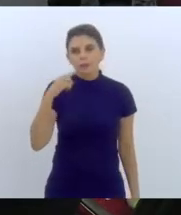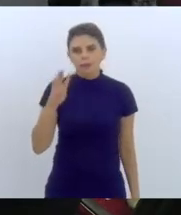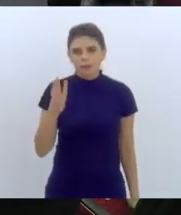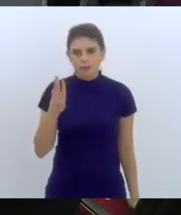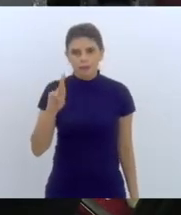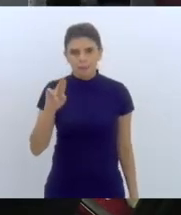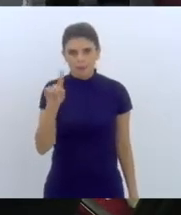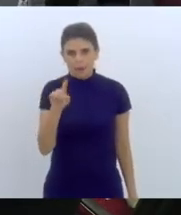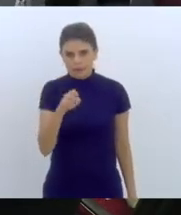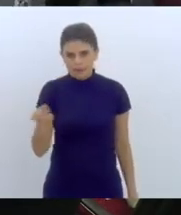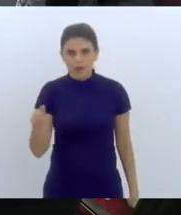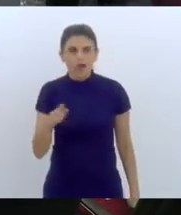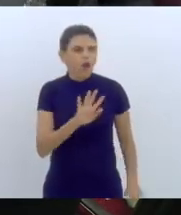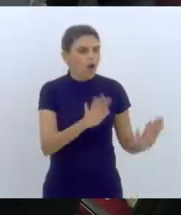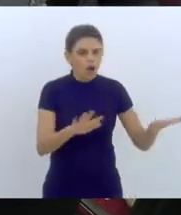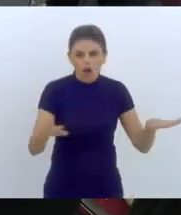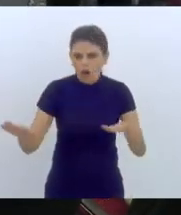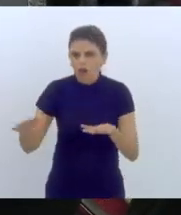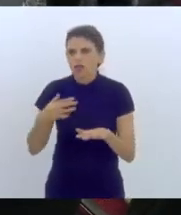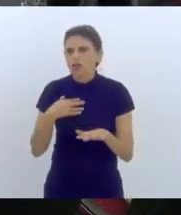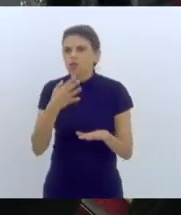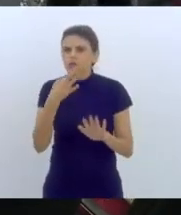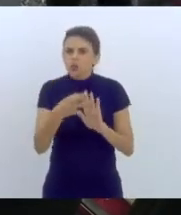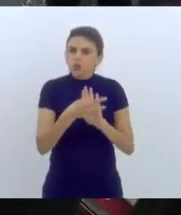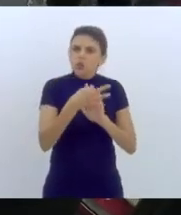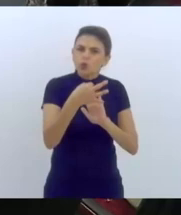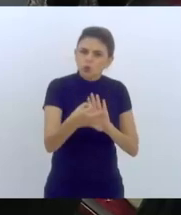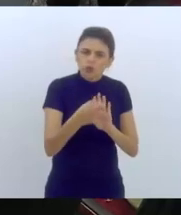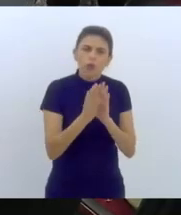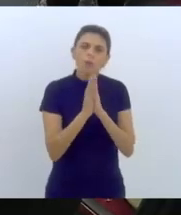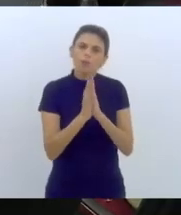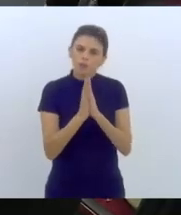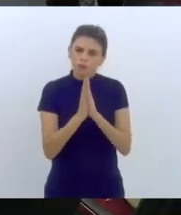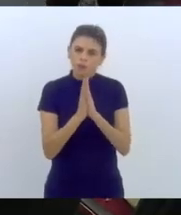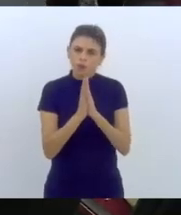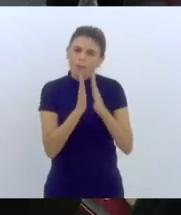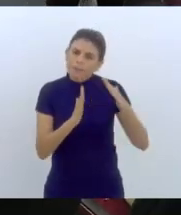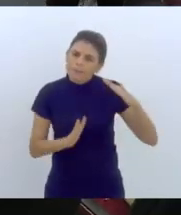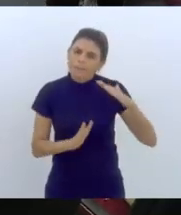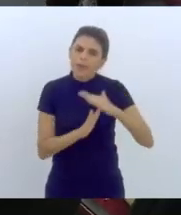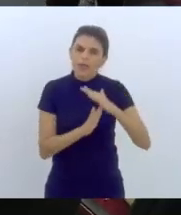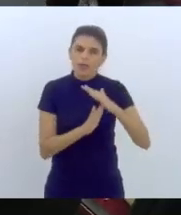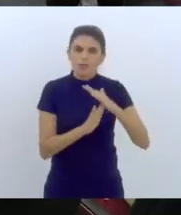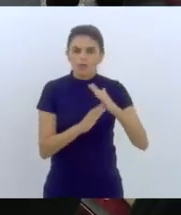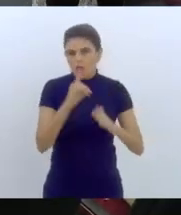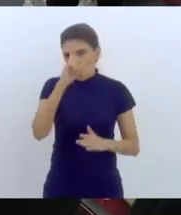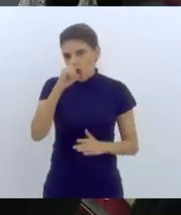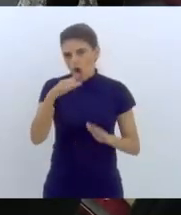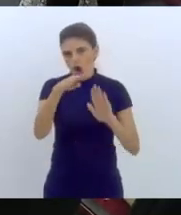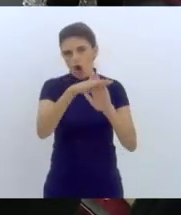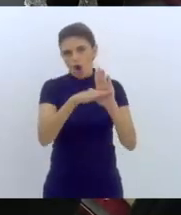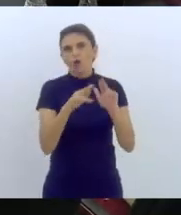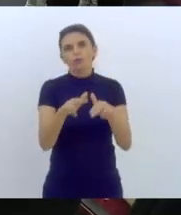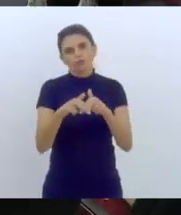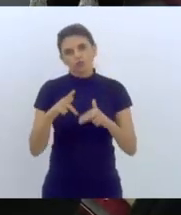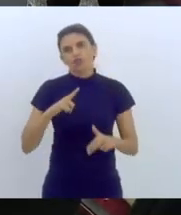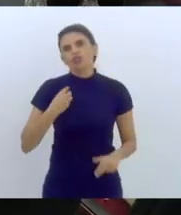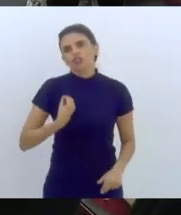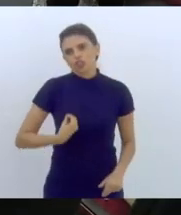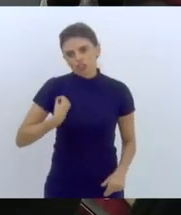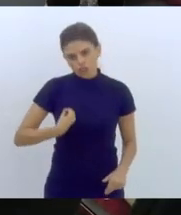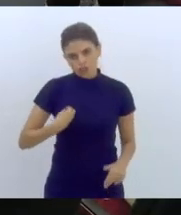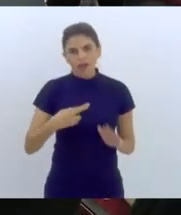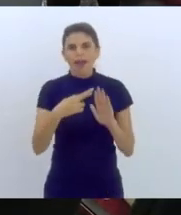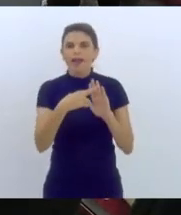a vocês que a gente mantenha o mínimo de ordem, porque é para isso que tem o nosso